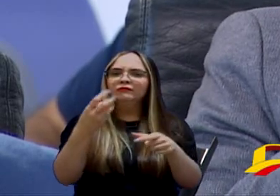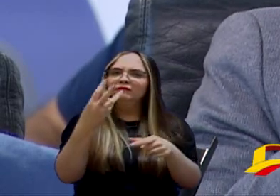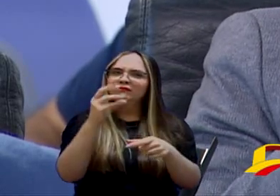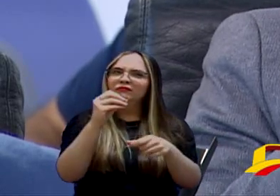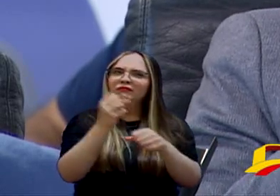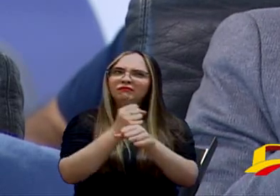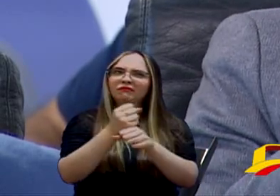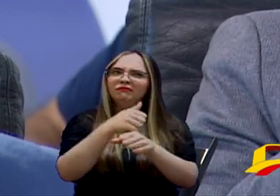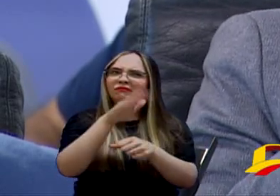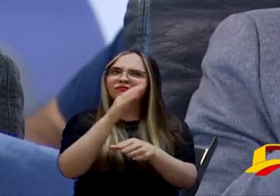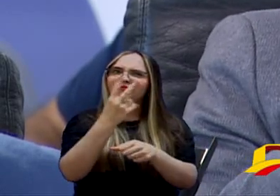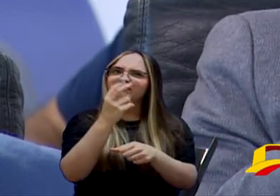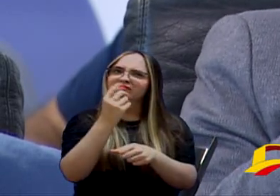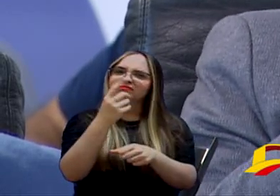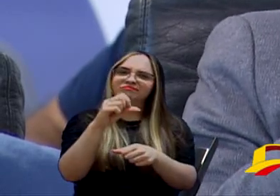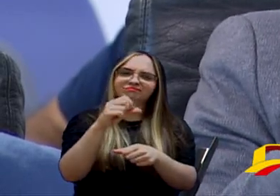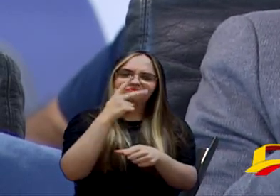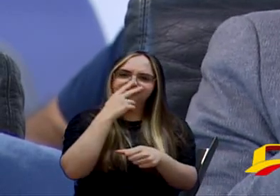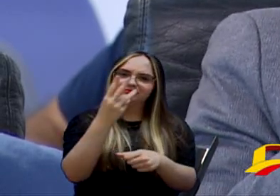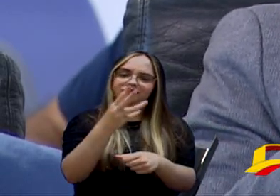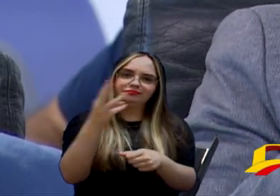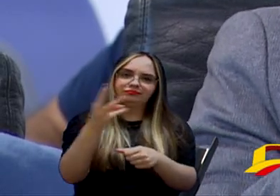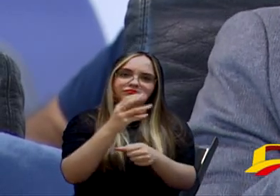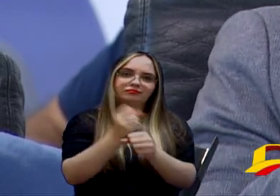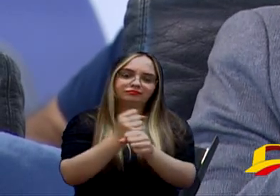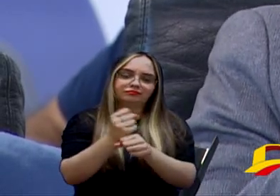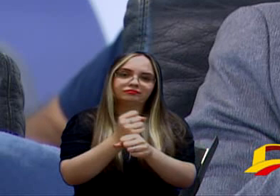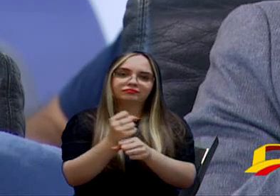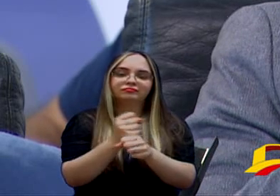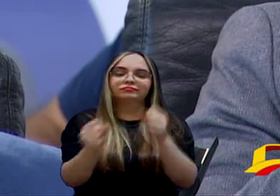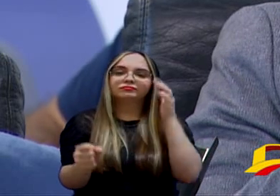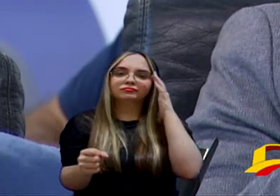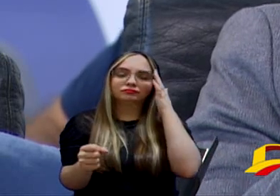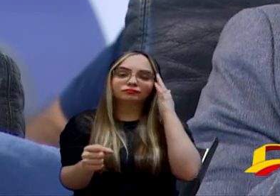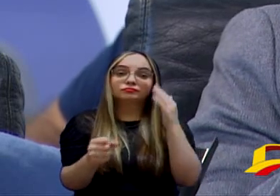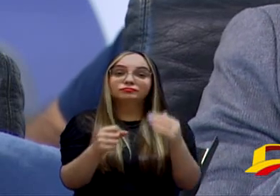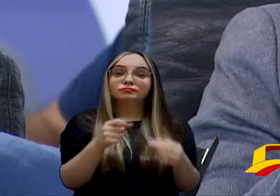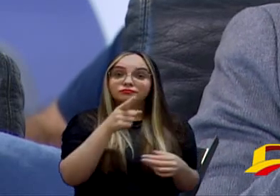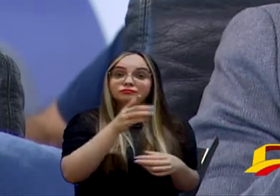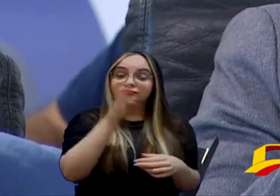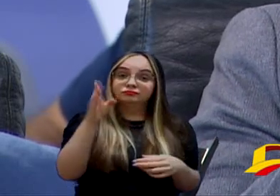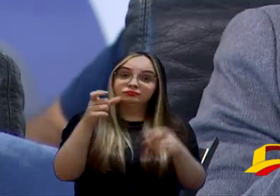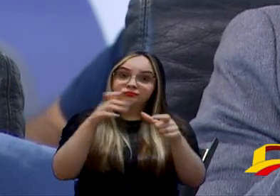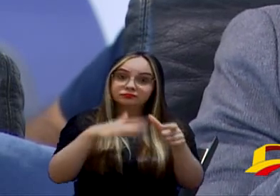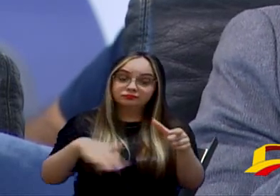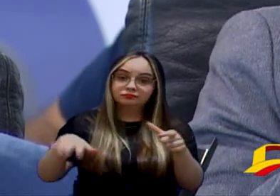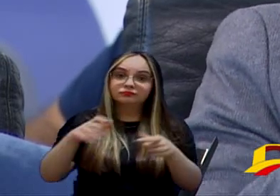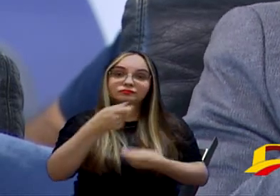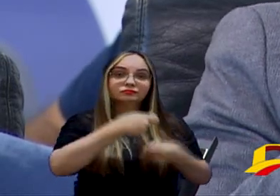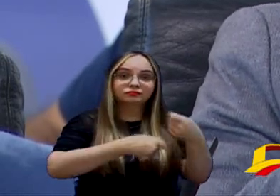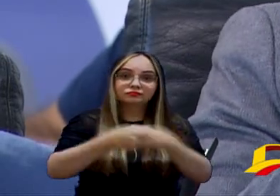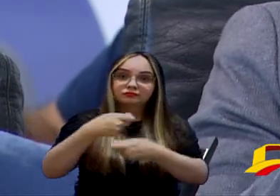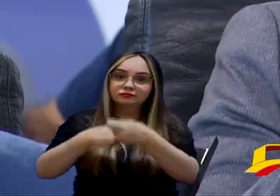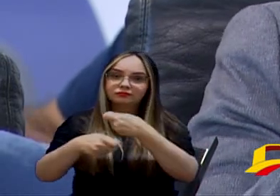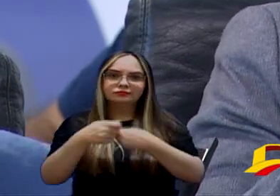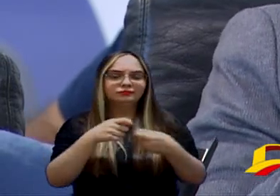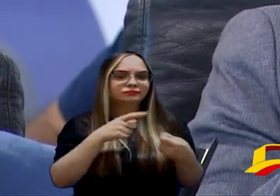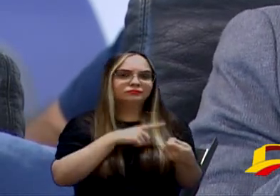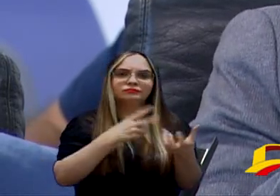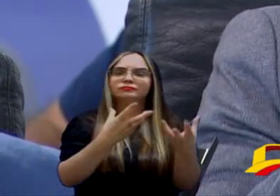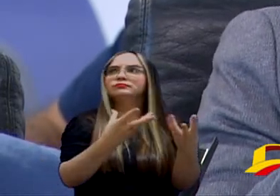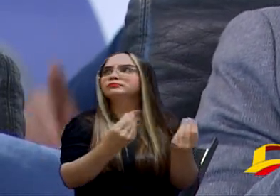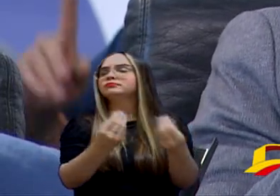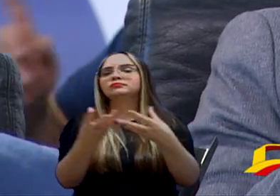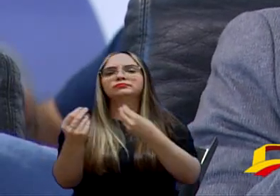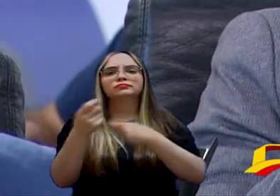né foi 30 anos em 2019 então é com 33 anos de bairro se você andar no bairro ali comércio tem mais de